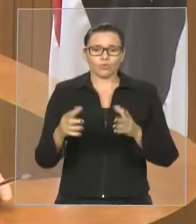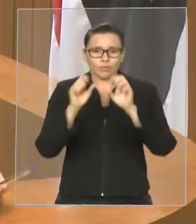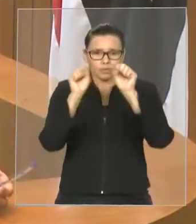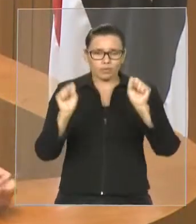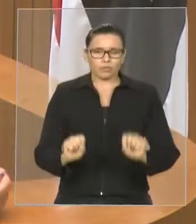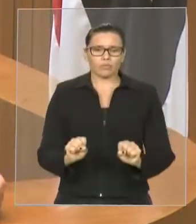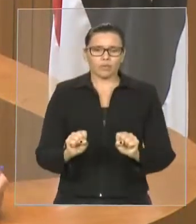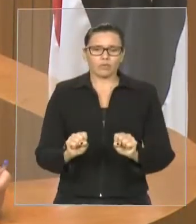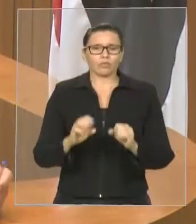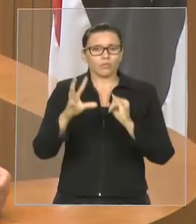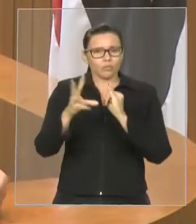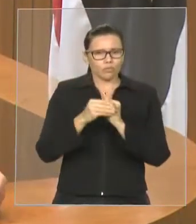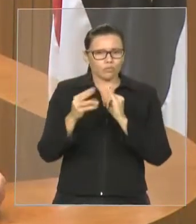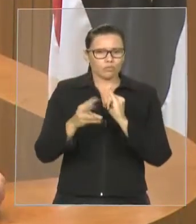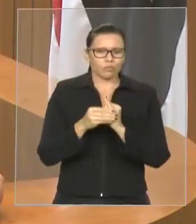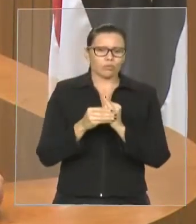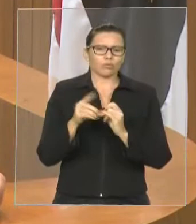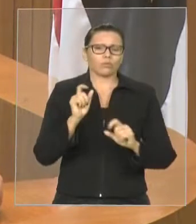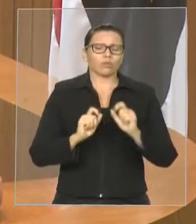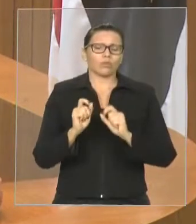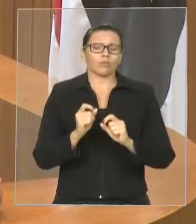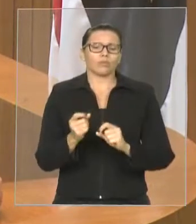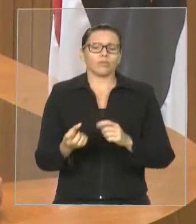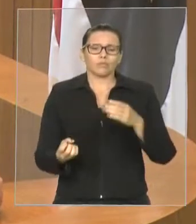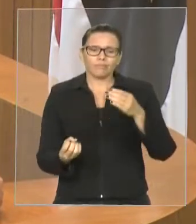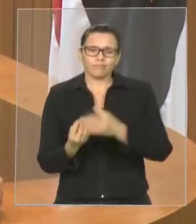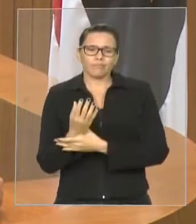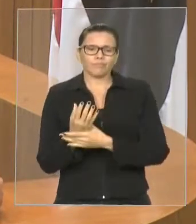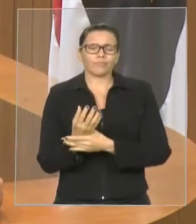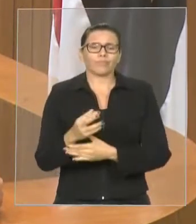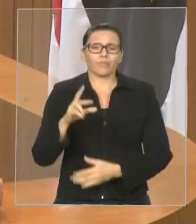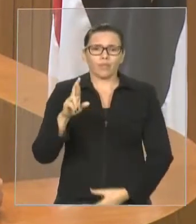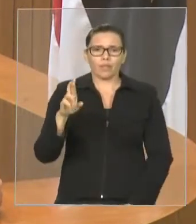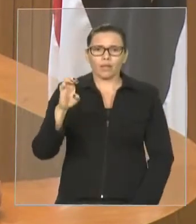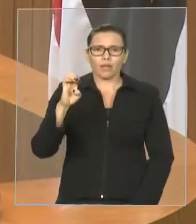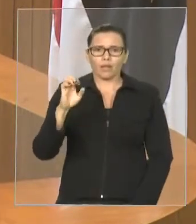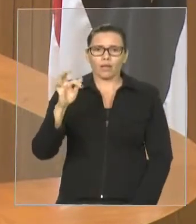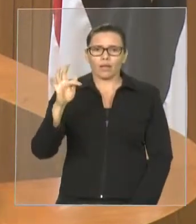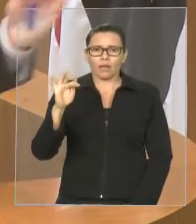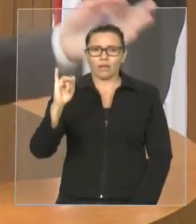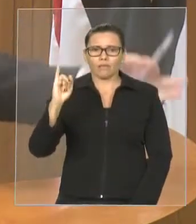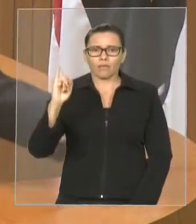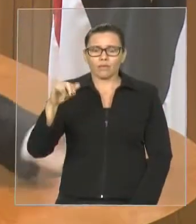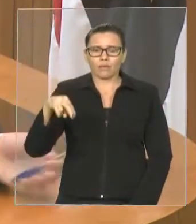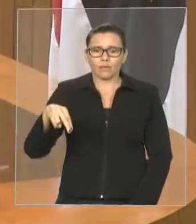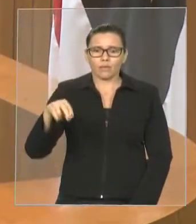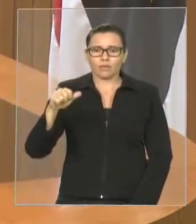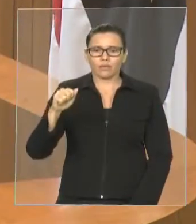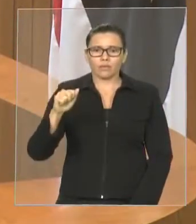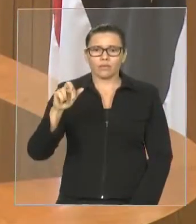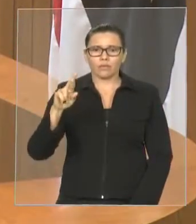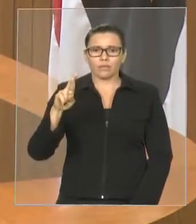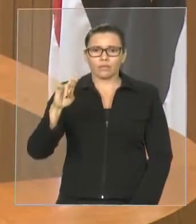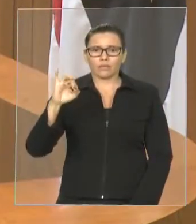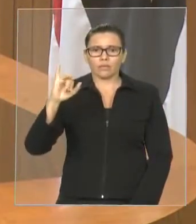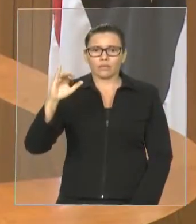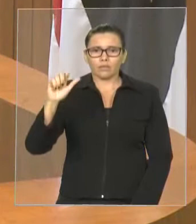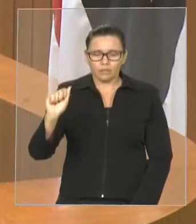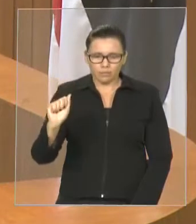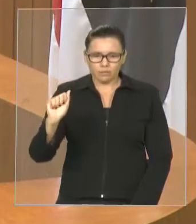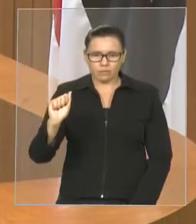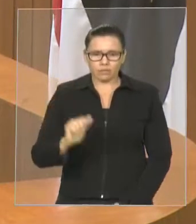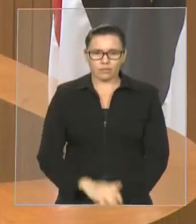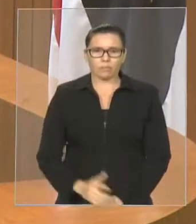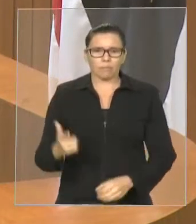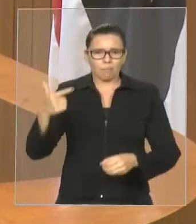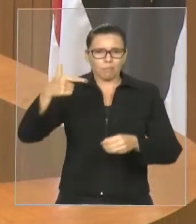tributação para a instalação e operação de refinaria de petróleo no estado do Maranhão. Tenho certeza que ninguém vai ser contra a aprovação, mas a